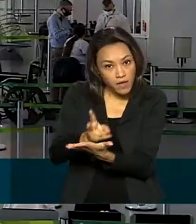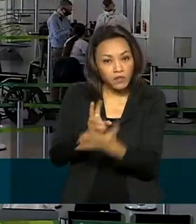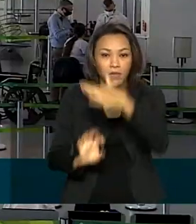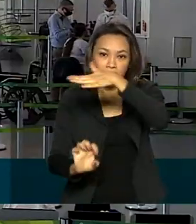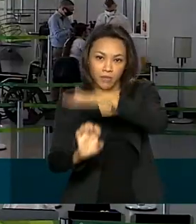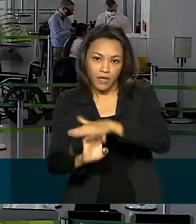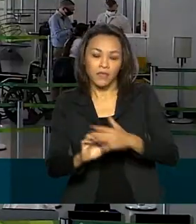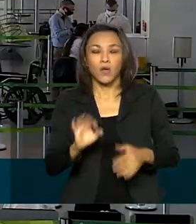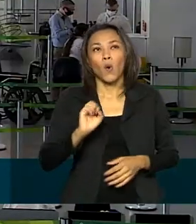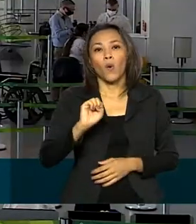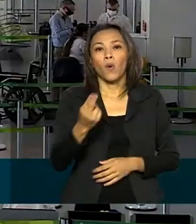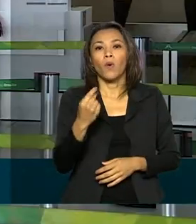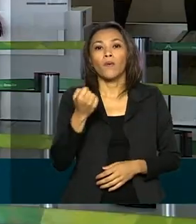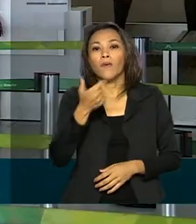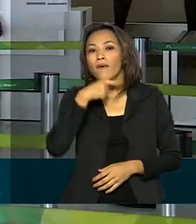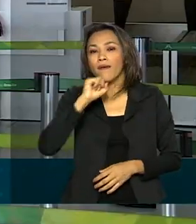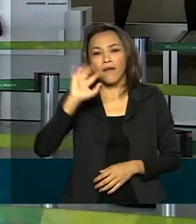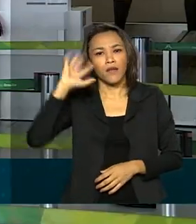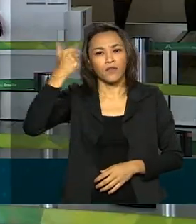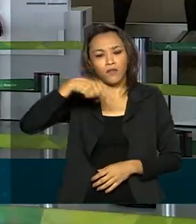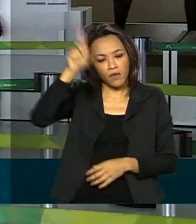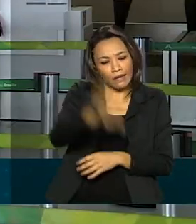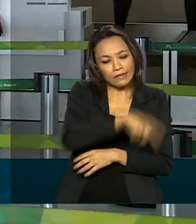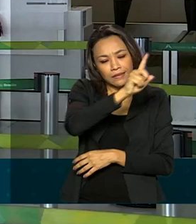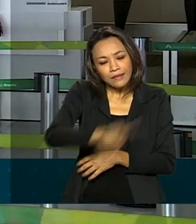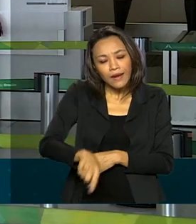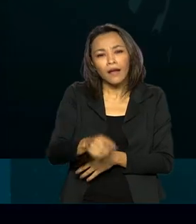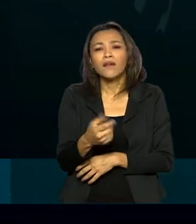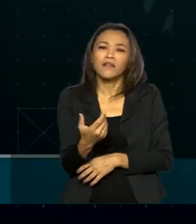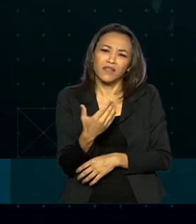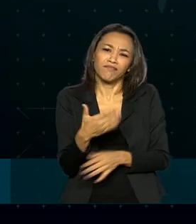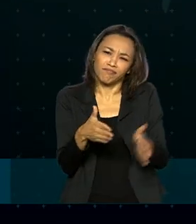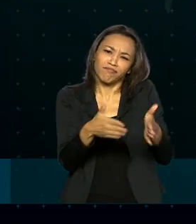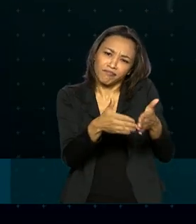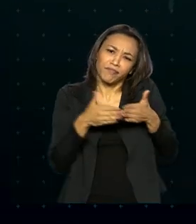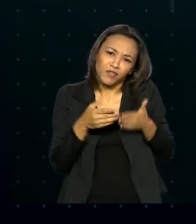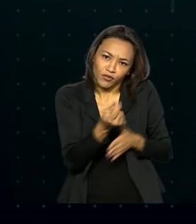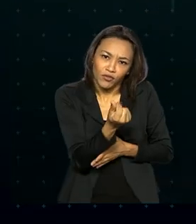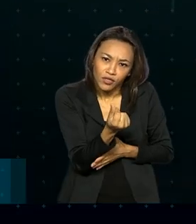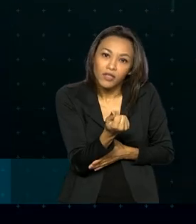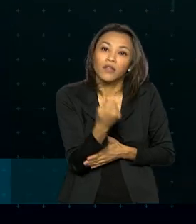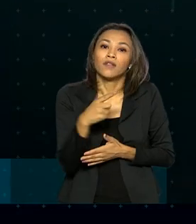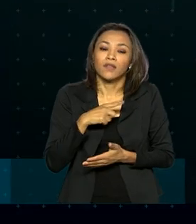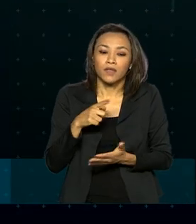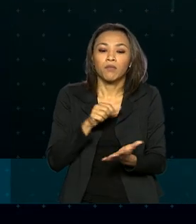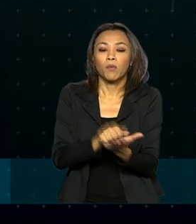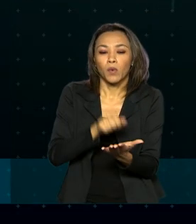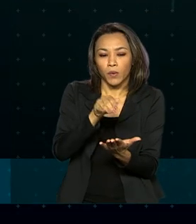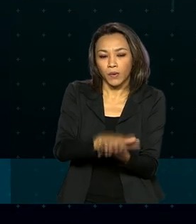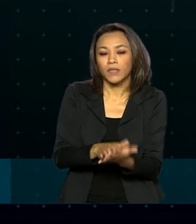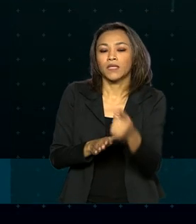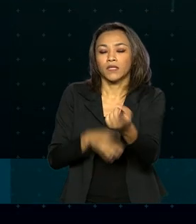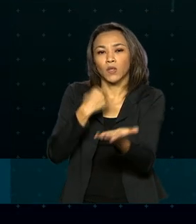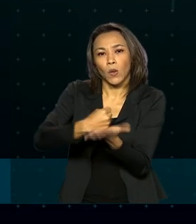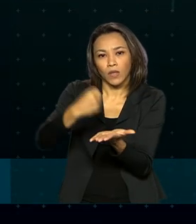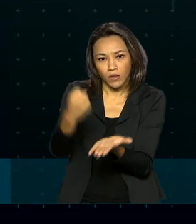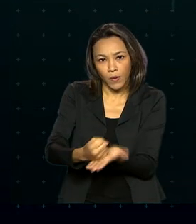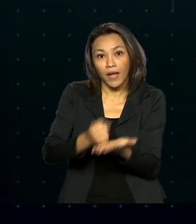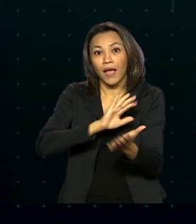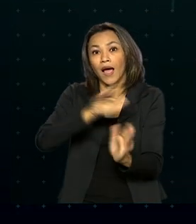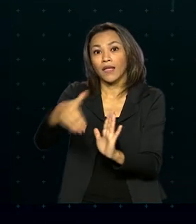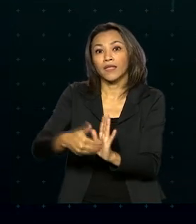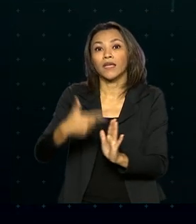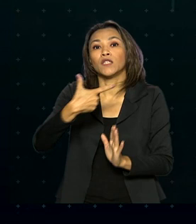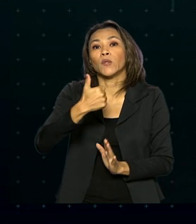resolver cancelar a passagem e optar pela devolução em dinheiro estará sujeito a multas contratuais e será ressarcido em até